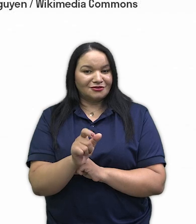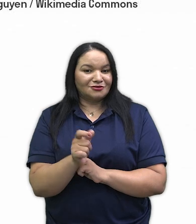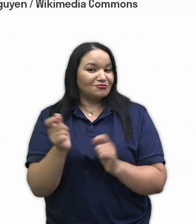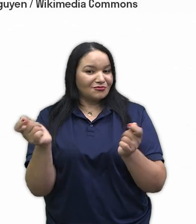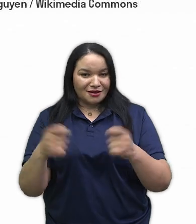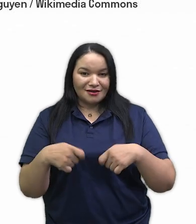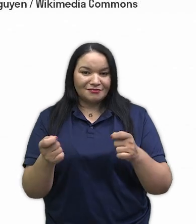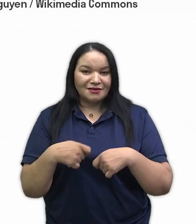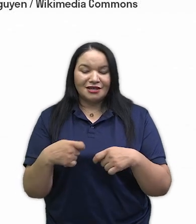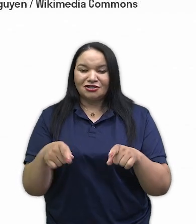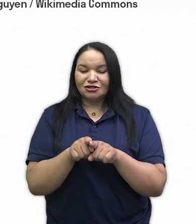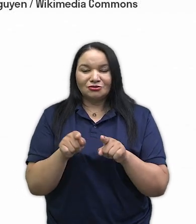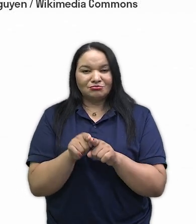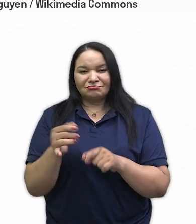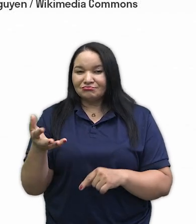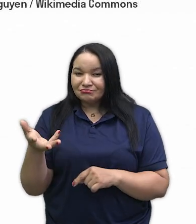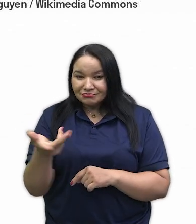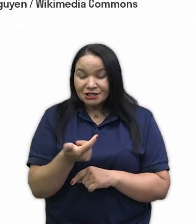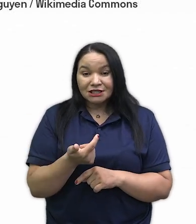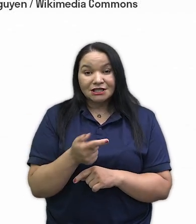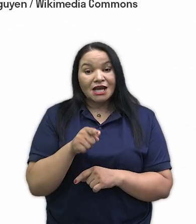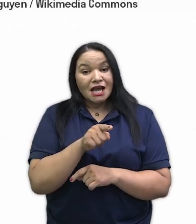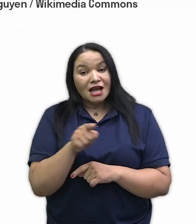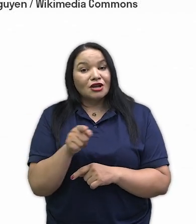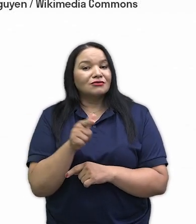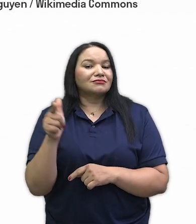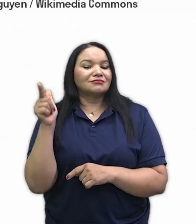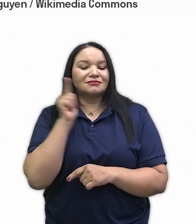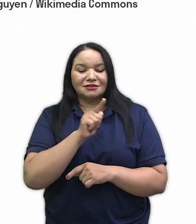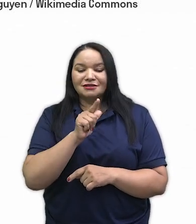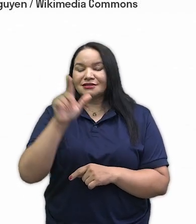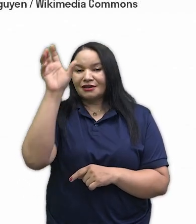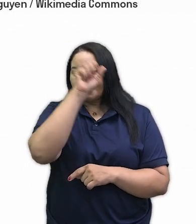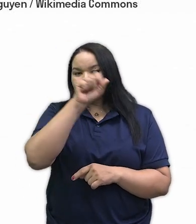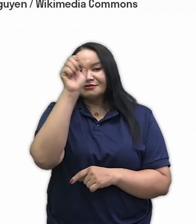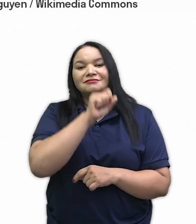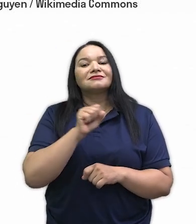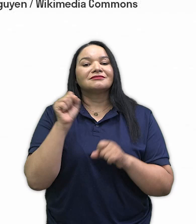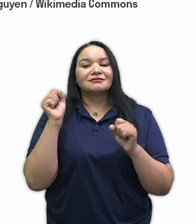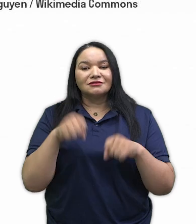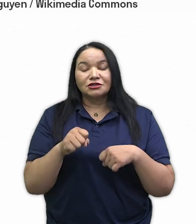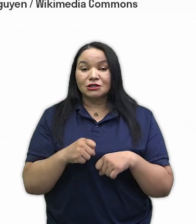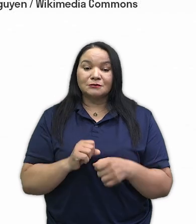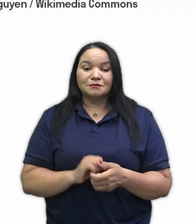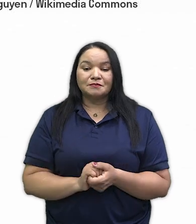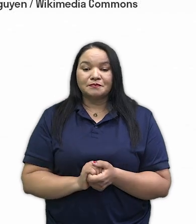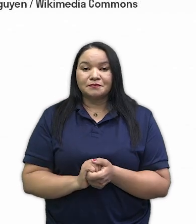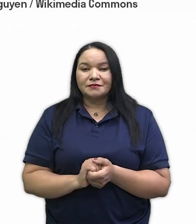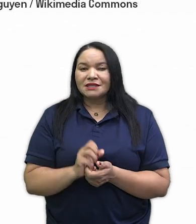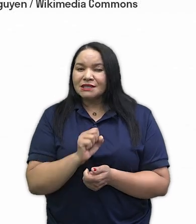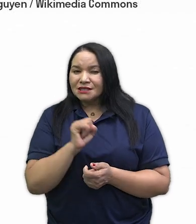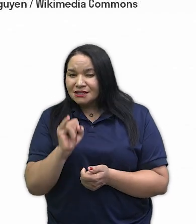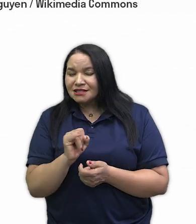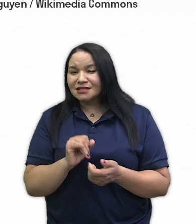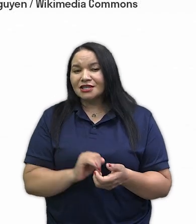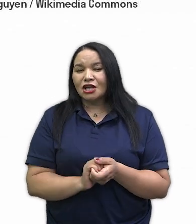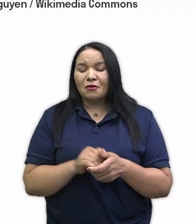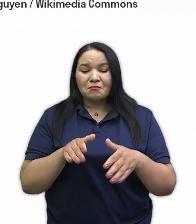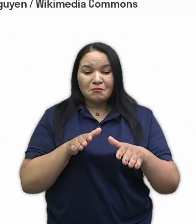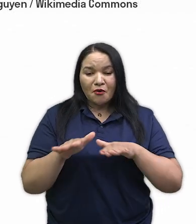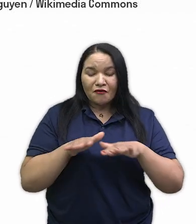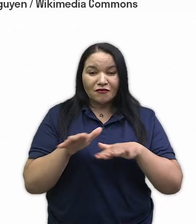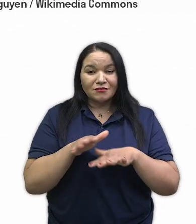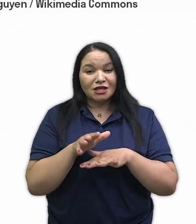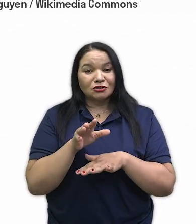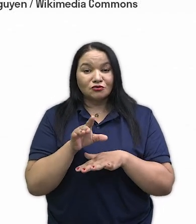as potencialidades, aquilo que ela pode conseguir fazer, mesmo que ela consiga mexer só um